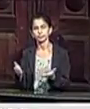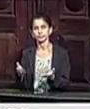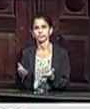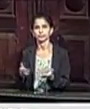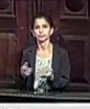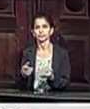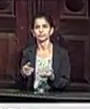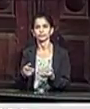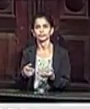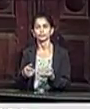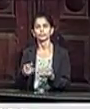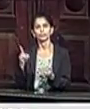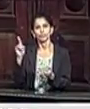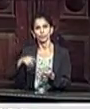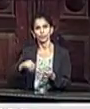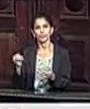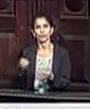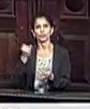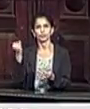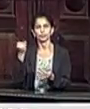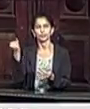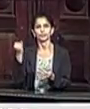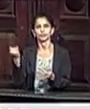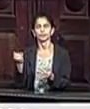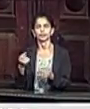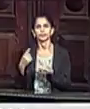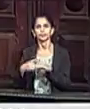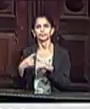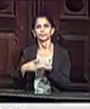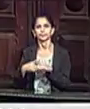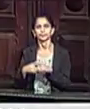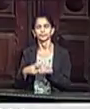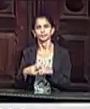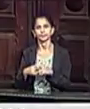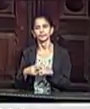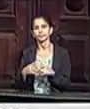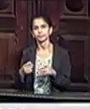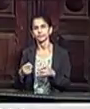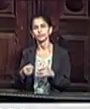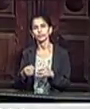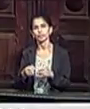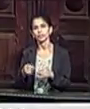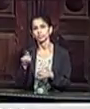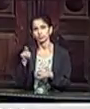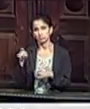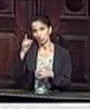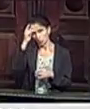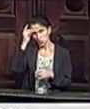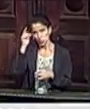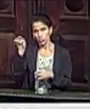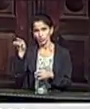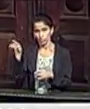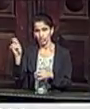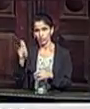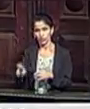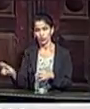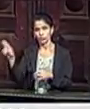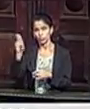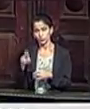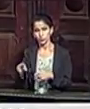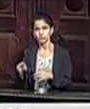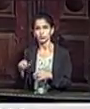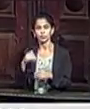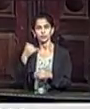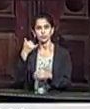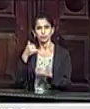muito relevante, porque dá ao usuário a